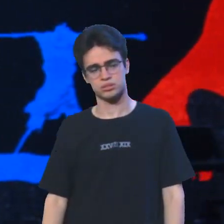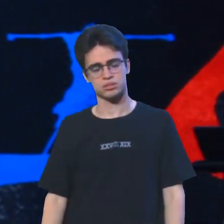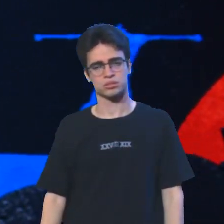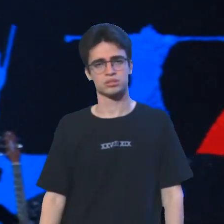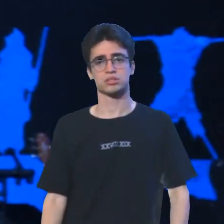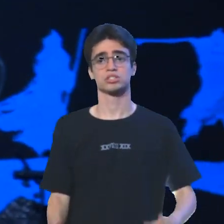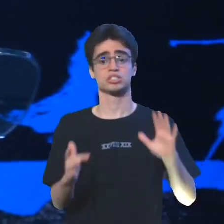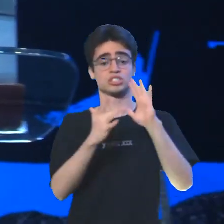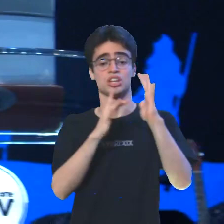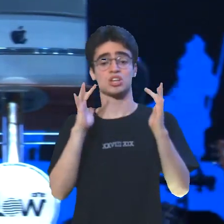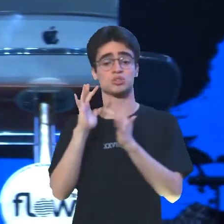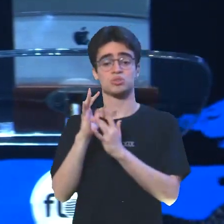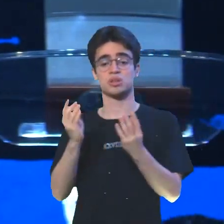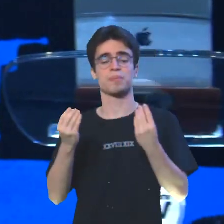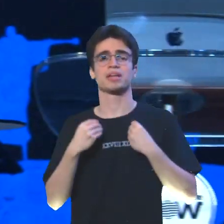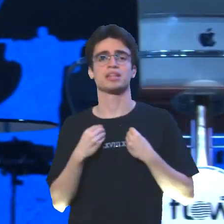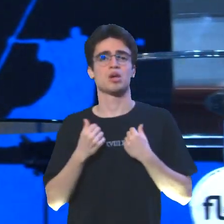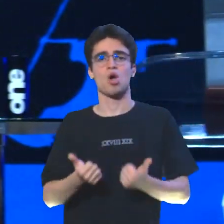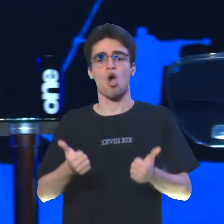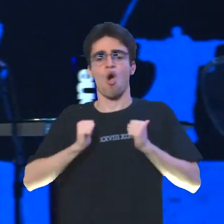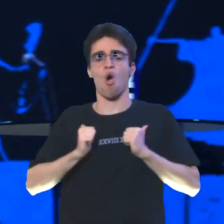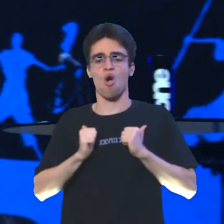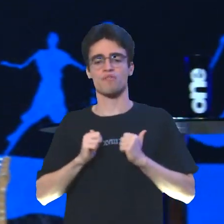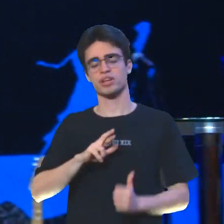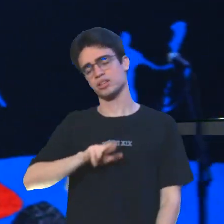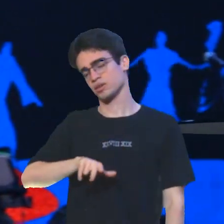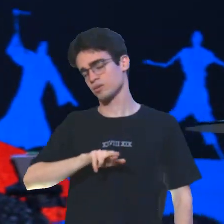Jesus, ele não nos deu um espírito de covardia.